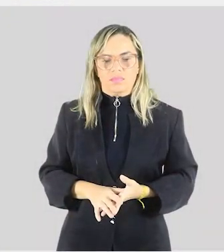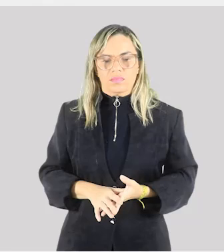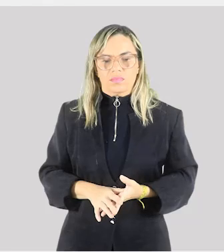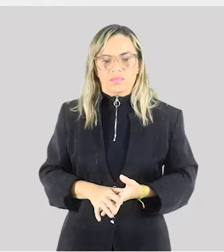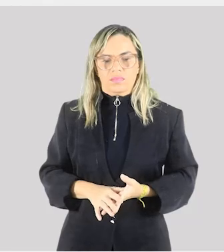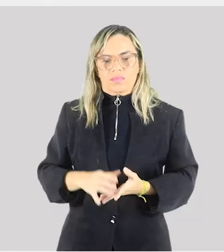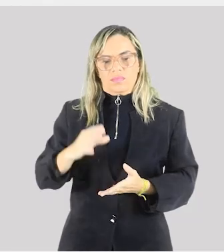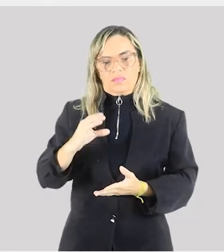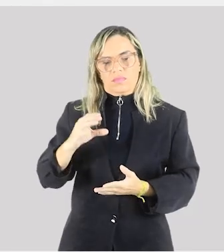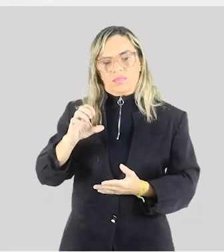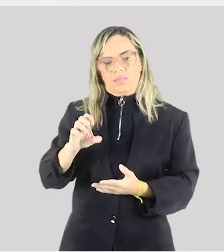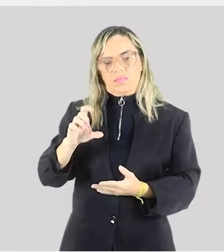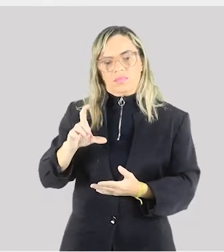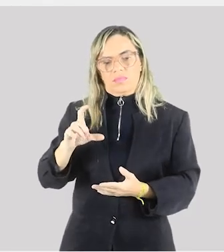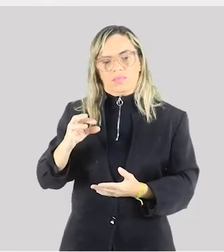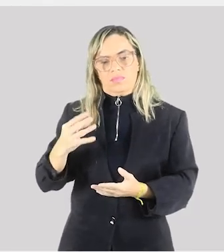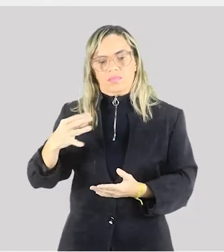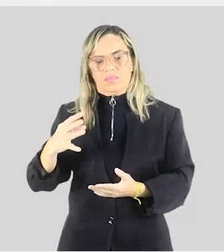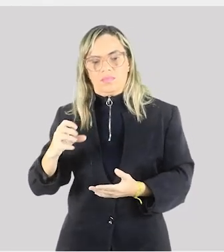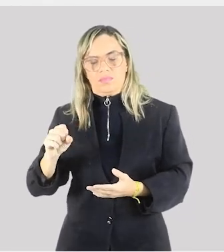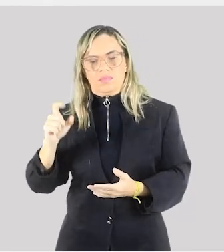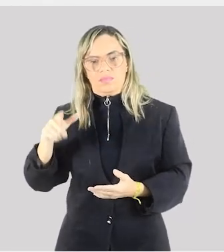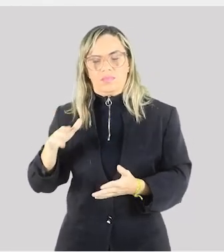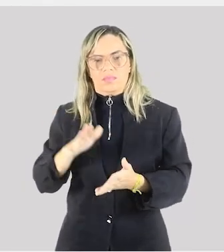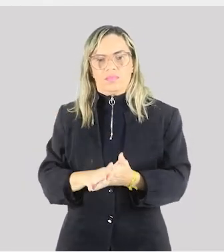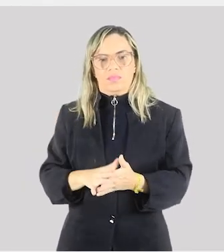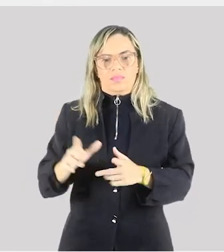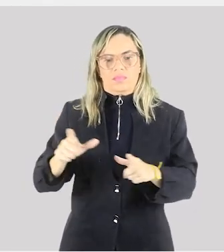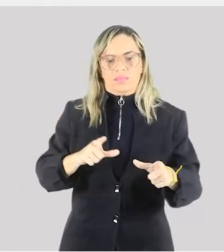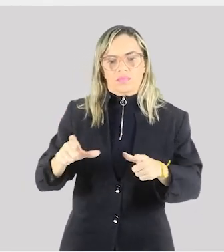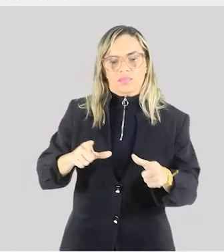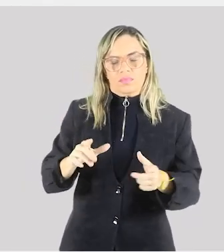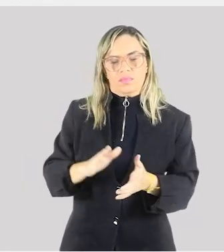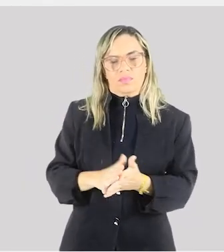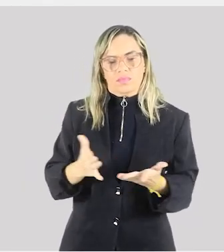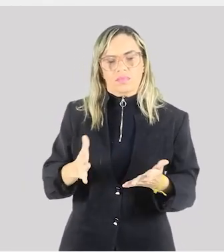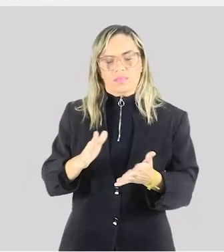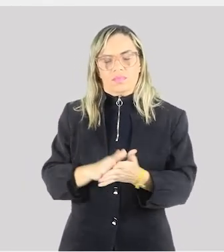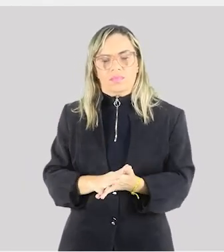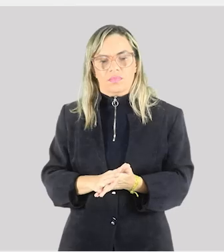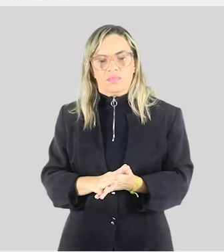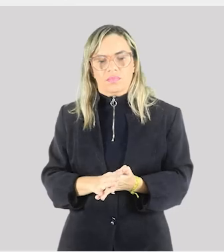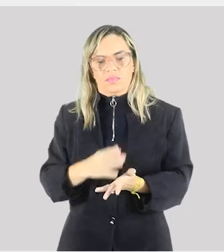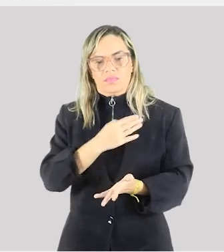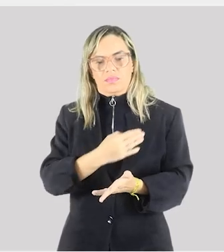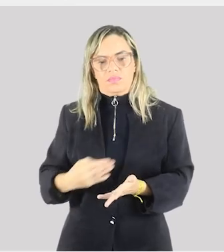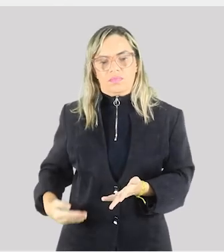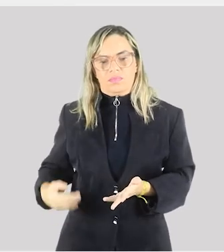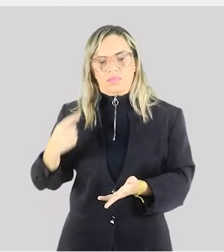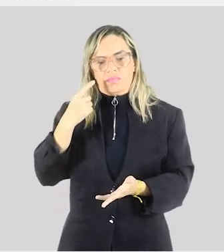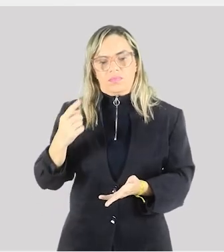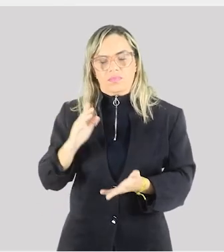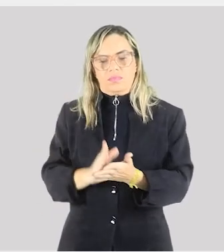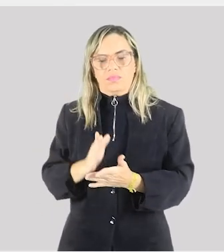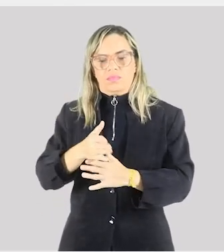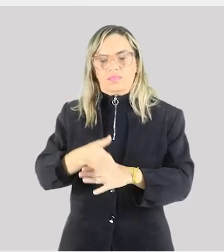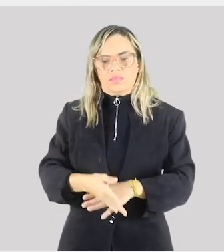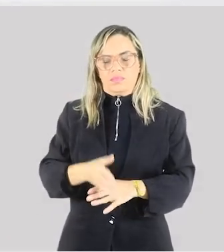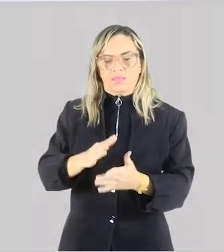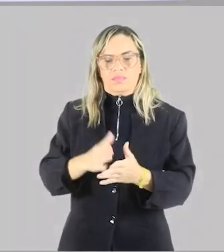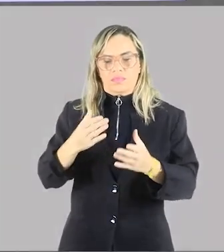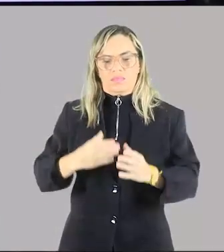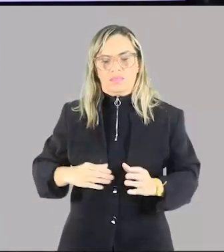Seletistas são servidores estatais, agentes públicos, servidores estatais, que ingressam através de